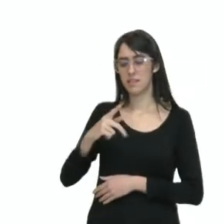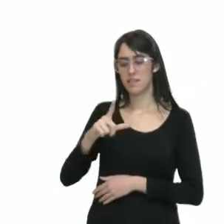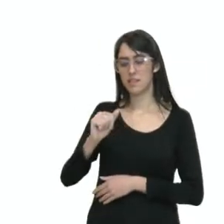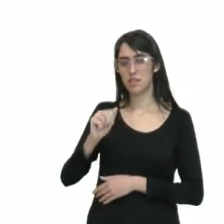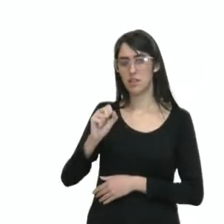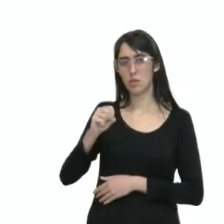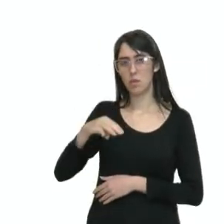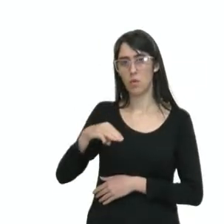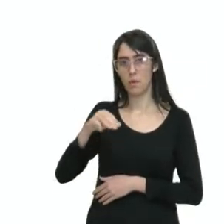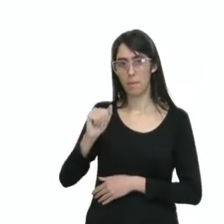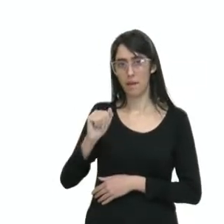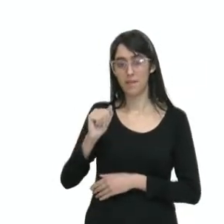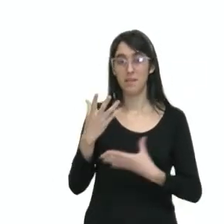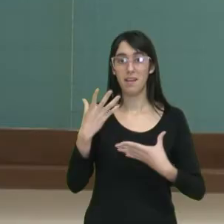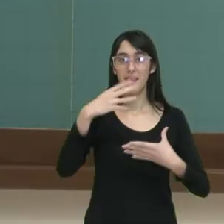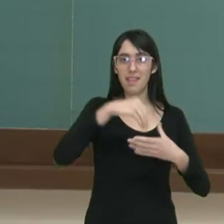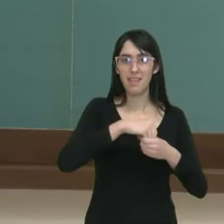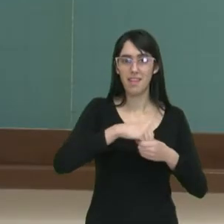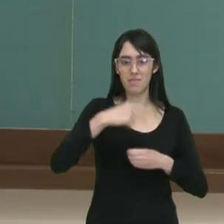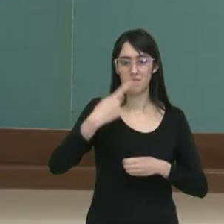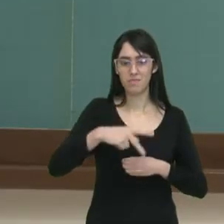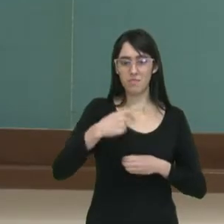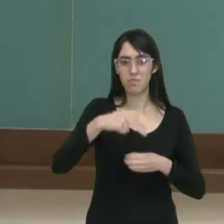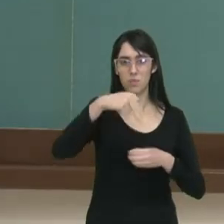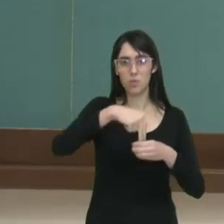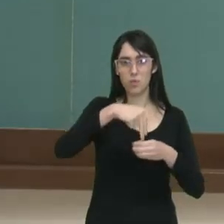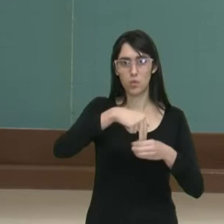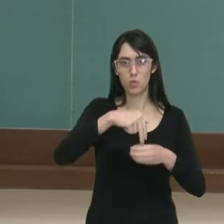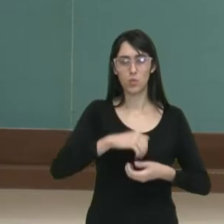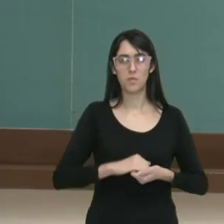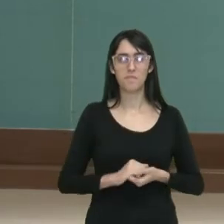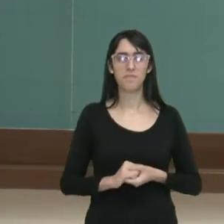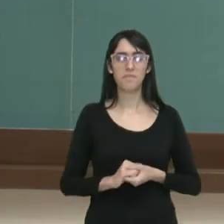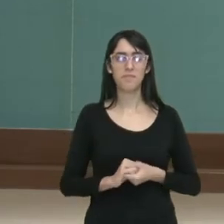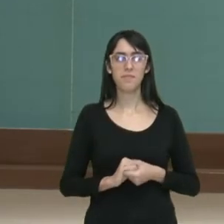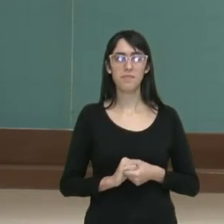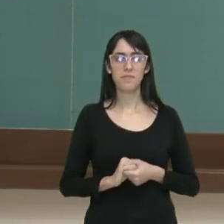parte interna deste núcleo.